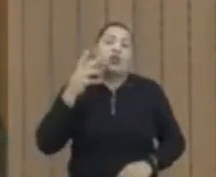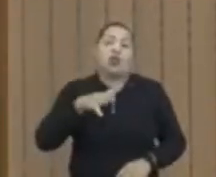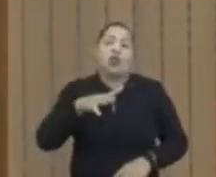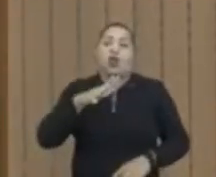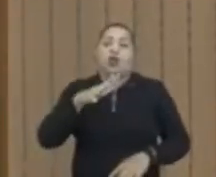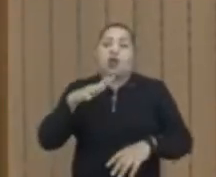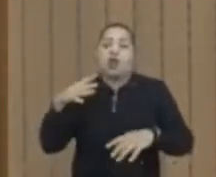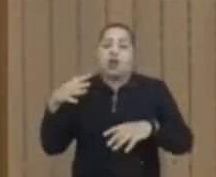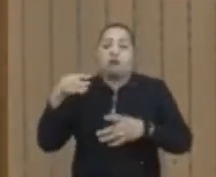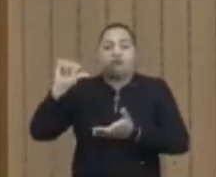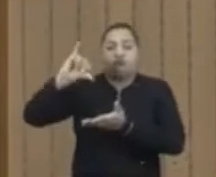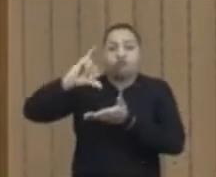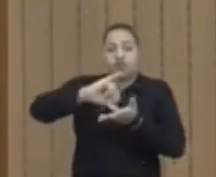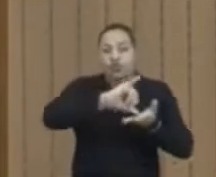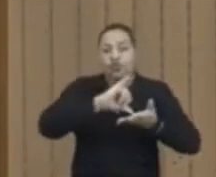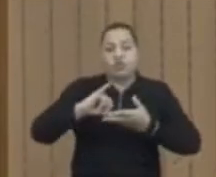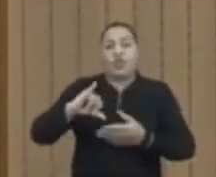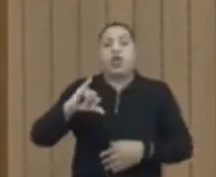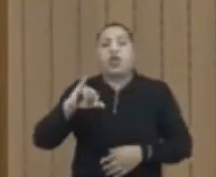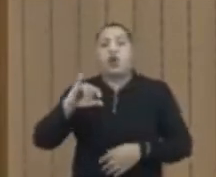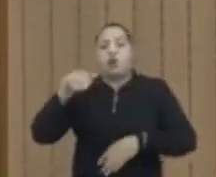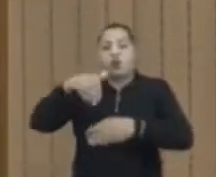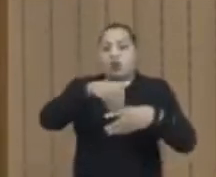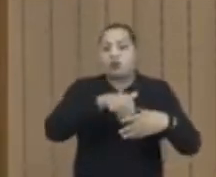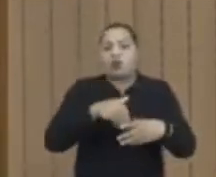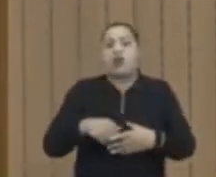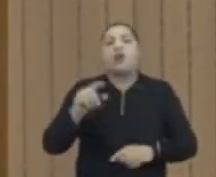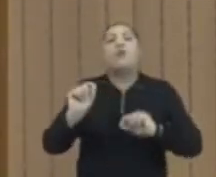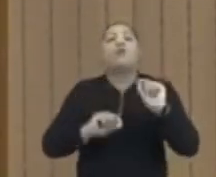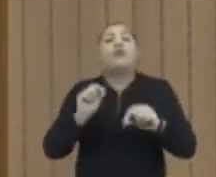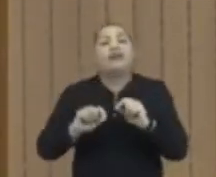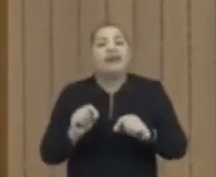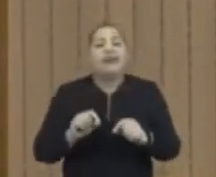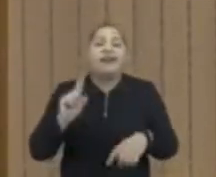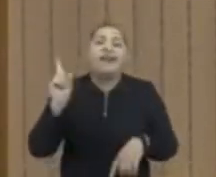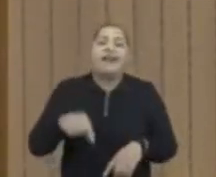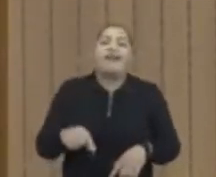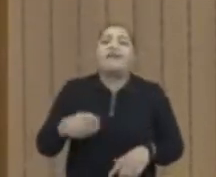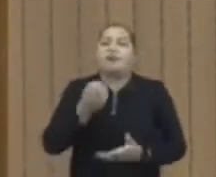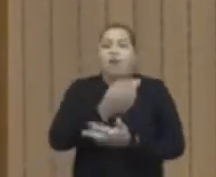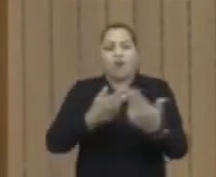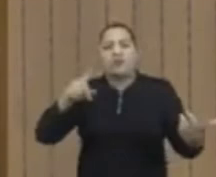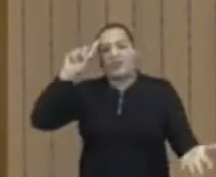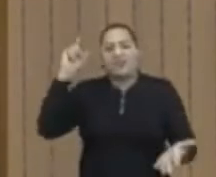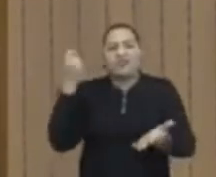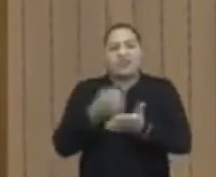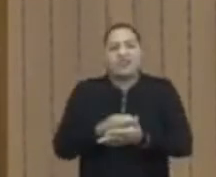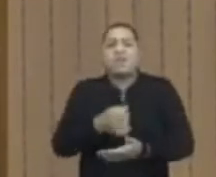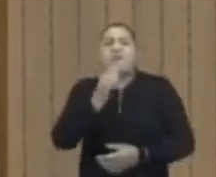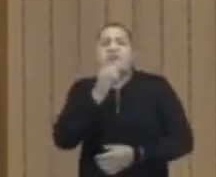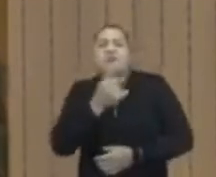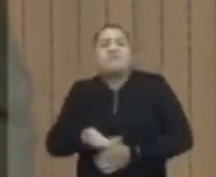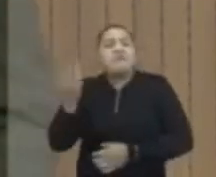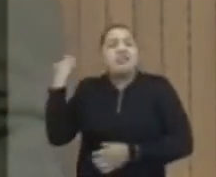mais vibração, traz experiência em momentos decisivos. Lembro no questão da embate, por exemplo, da carne ilegal, na